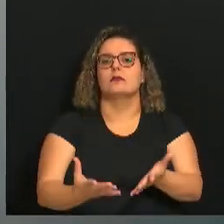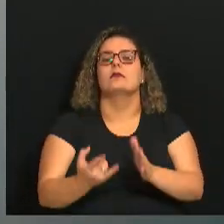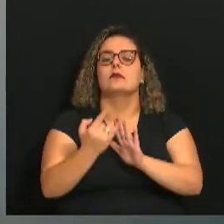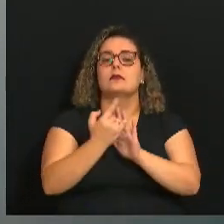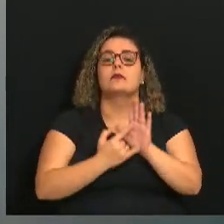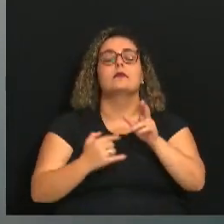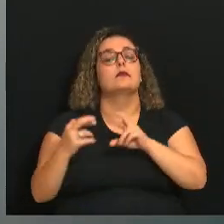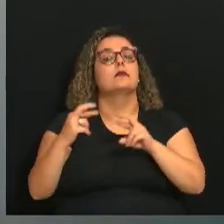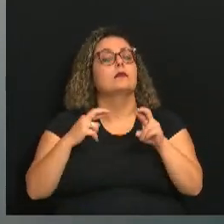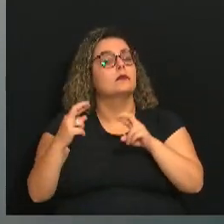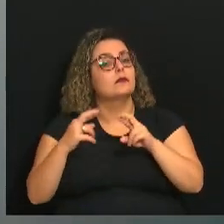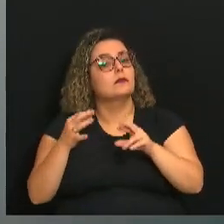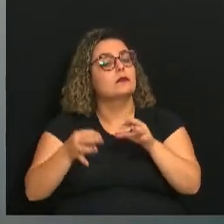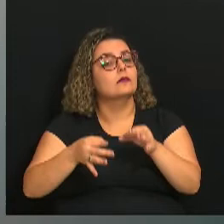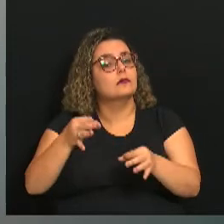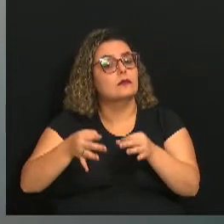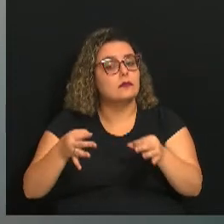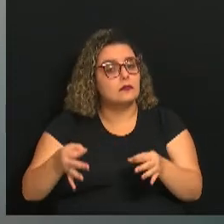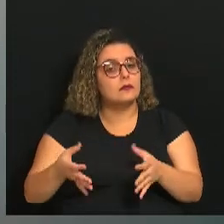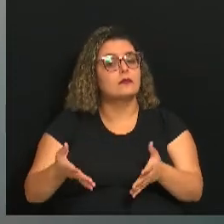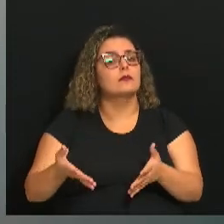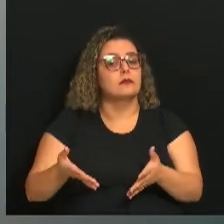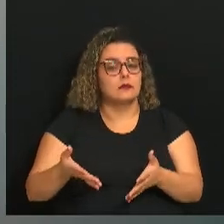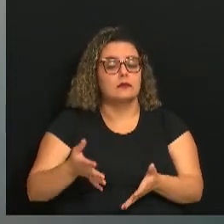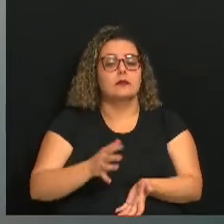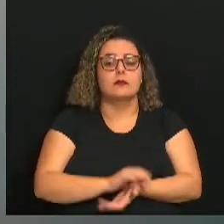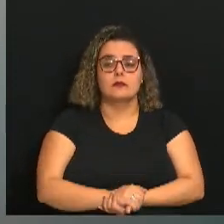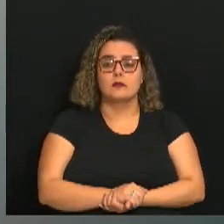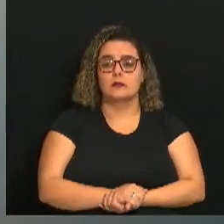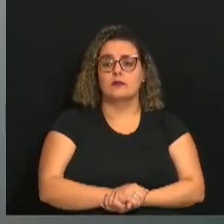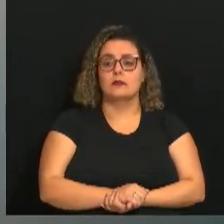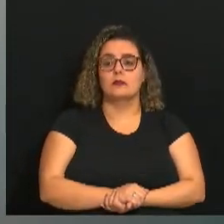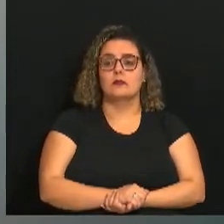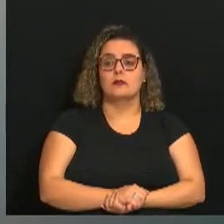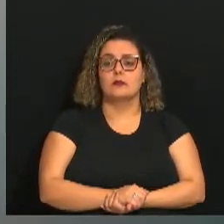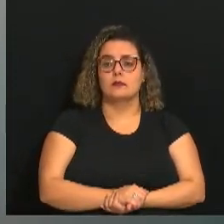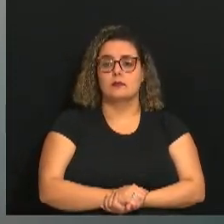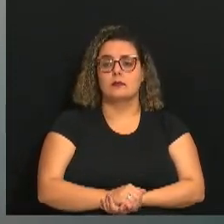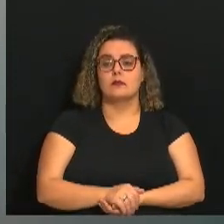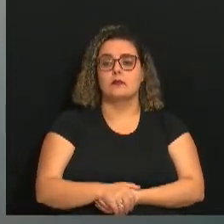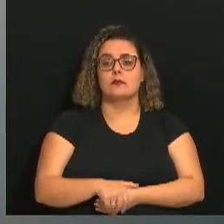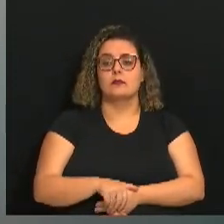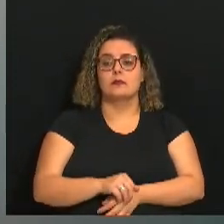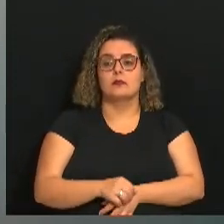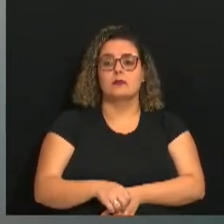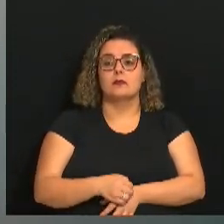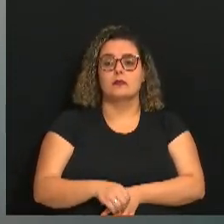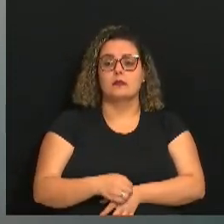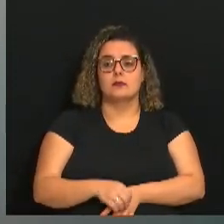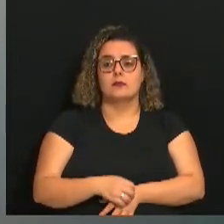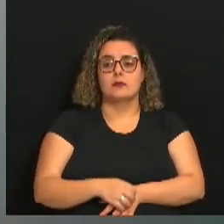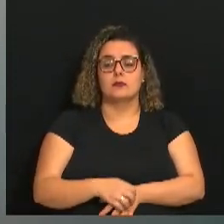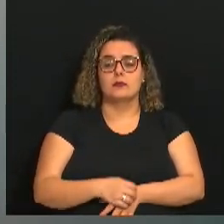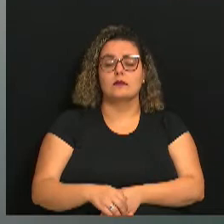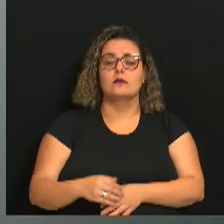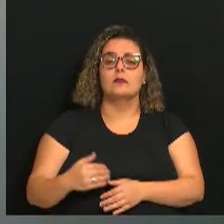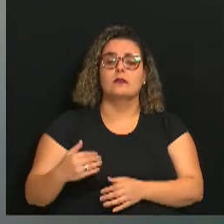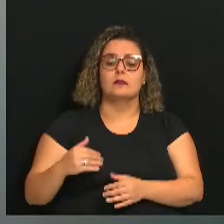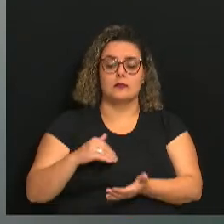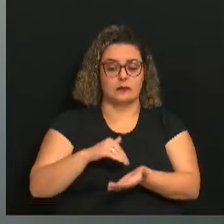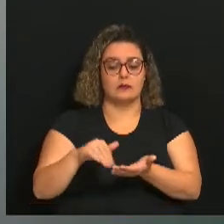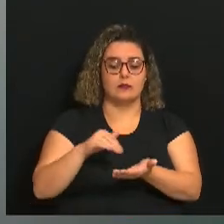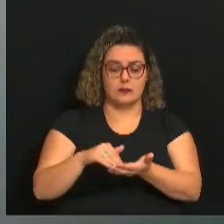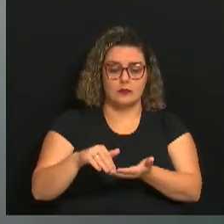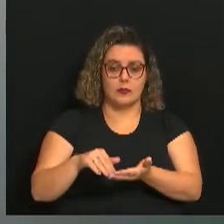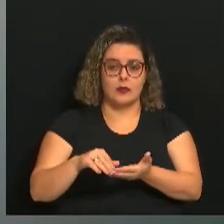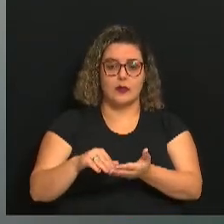analisados juridicamente, e esse processo ele é feito na Secretaria Municipal de Administração. Então, quando